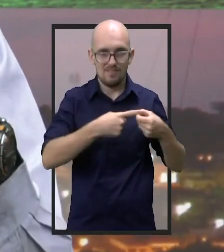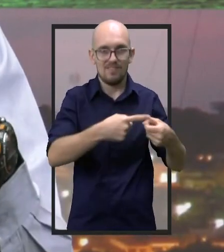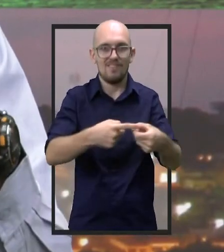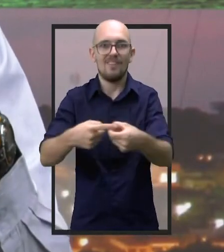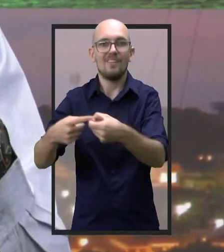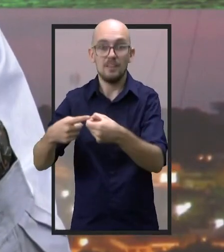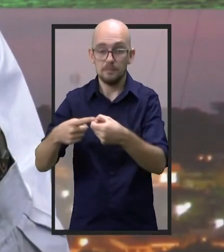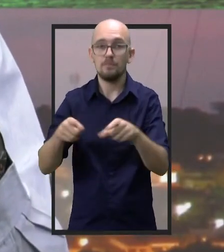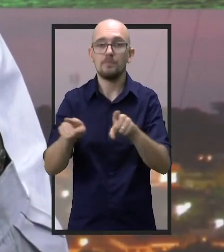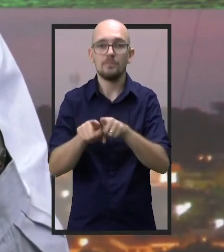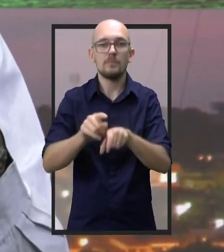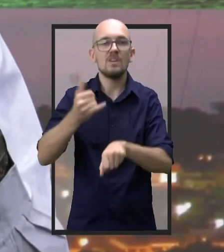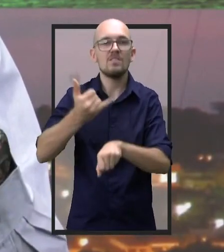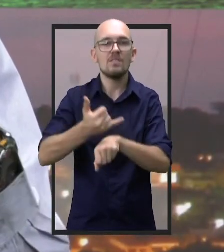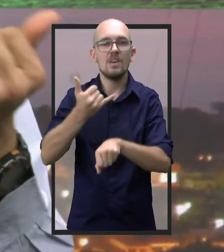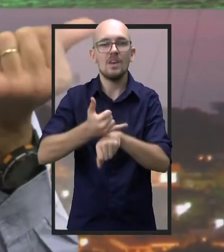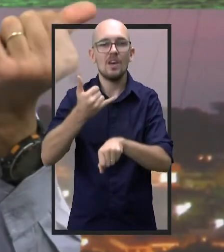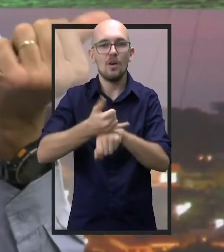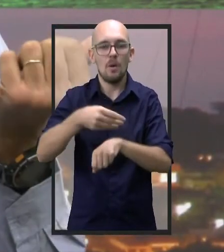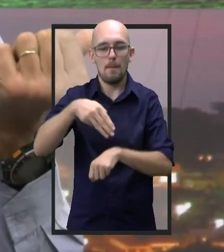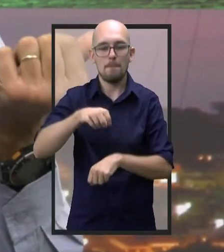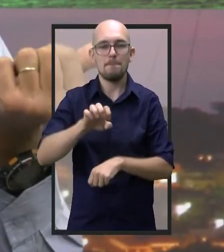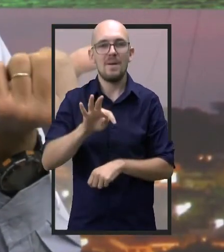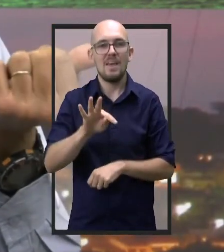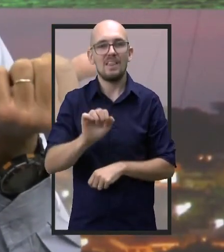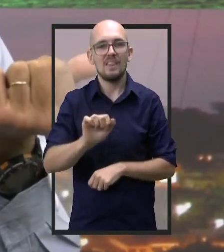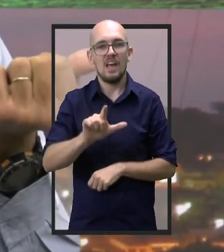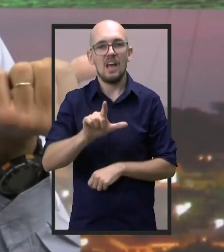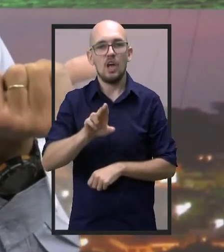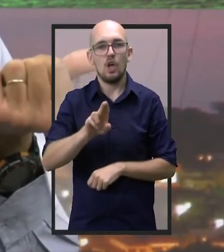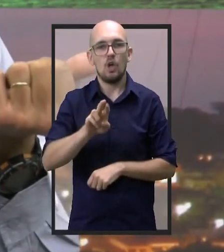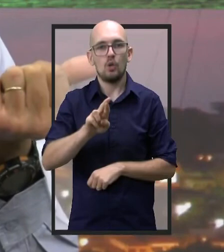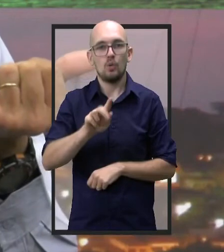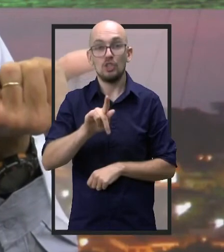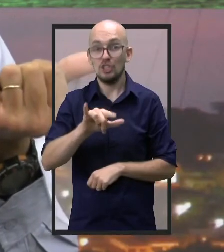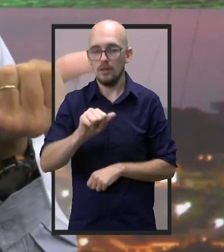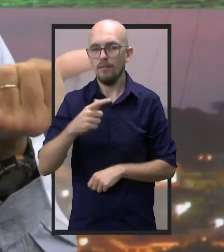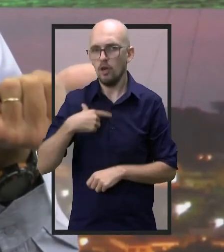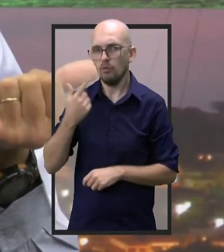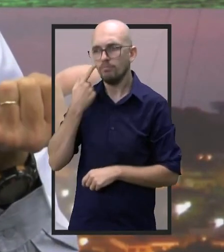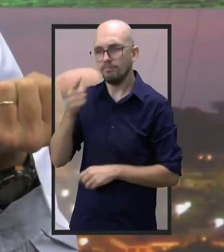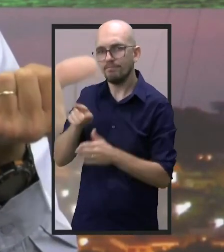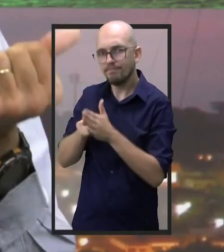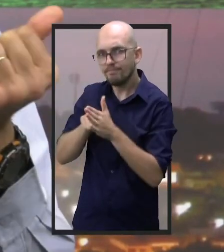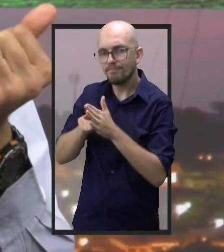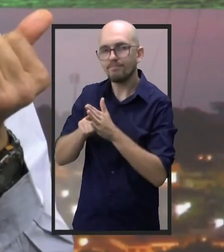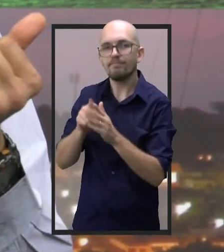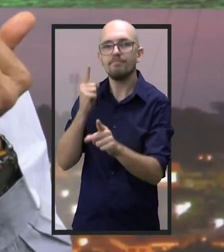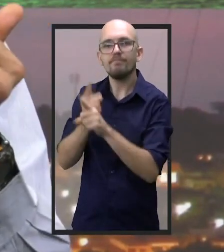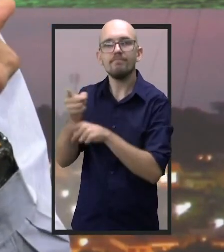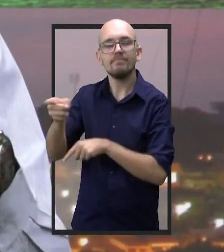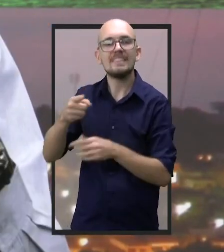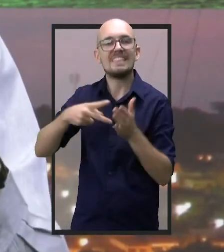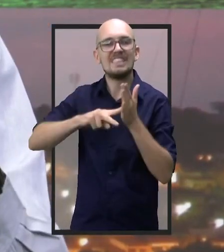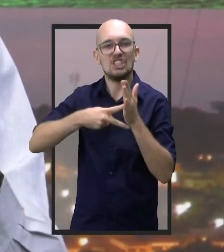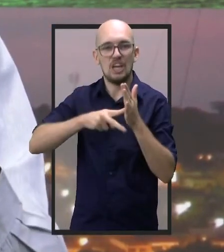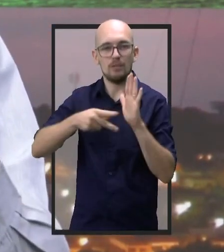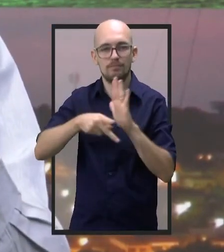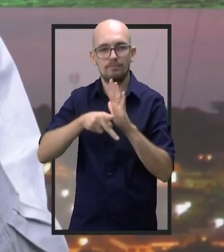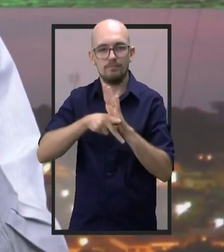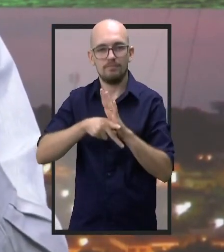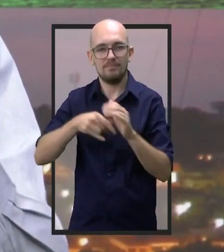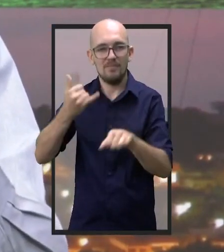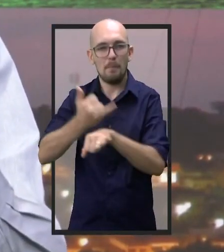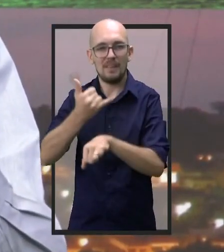A metalurgia que aqui está, chequei, né, com os sindicatos metalúrgicos, com o seu Vicente, a